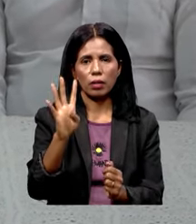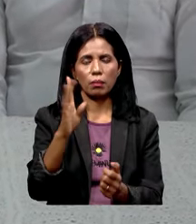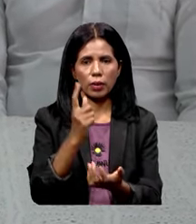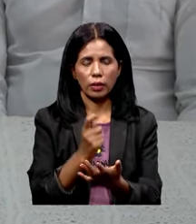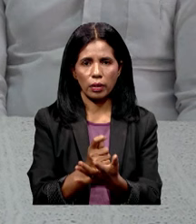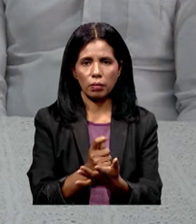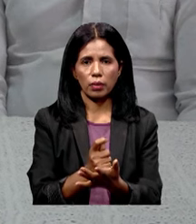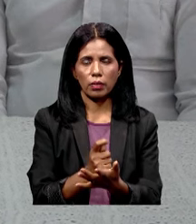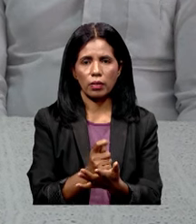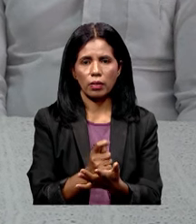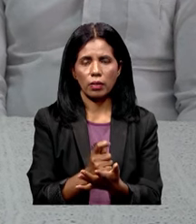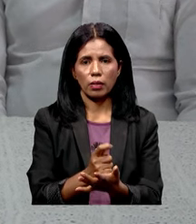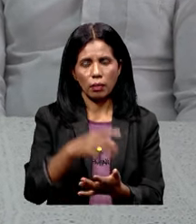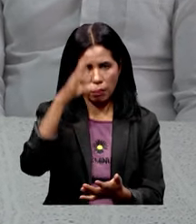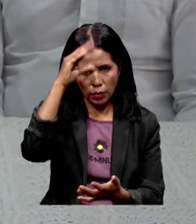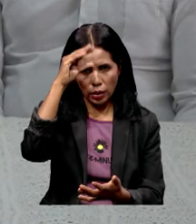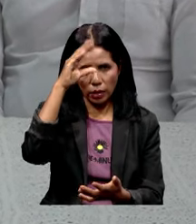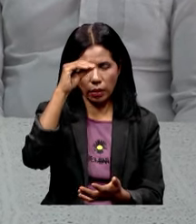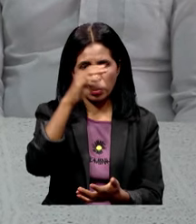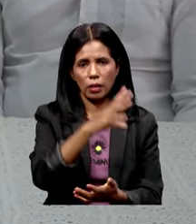4.675 mane